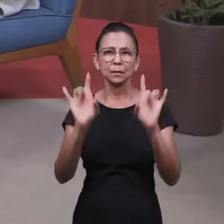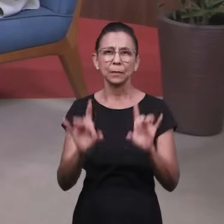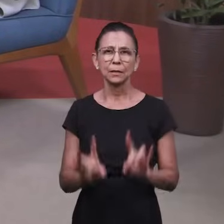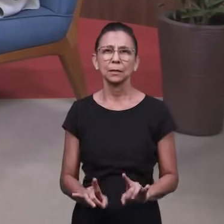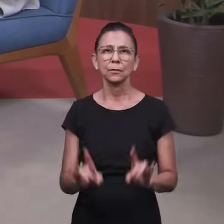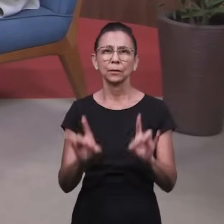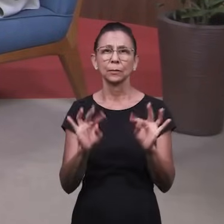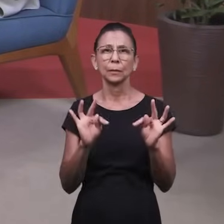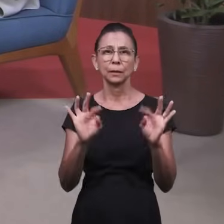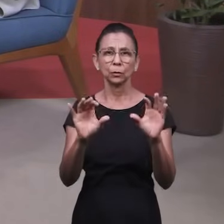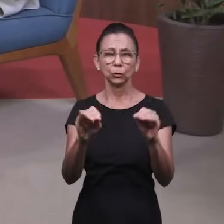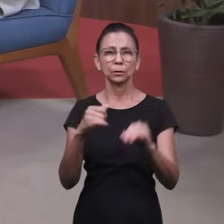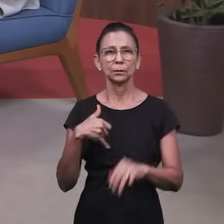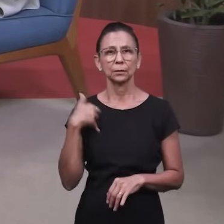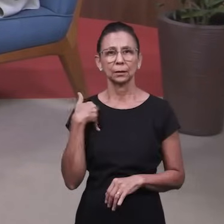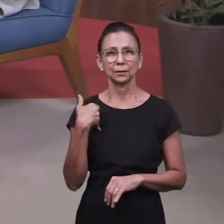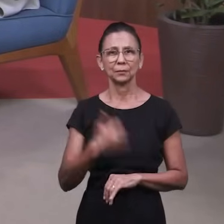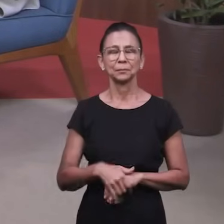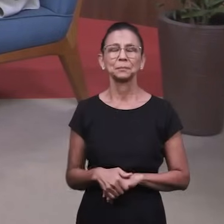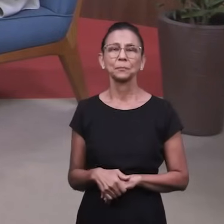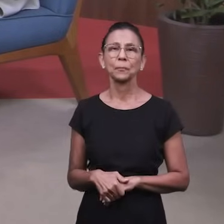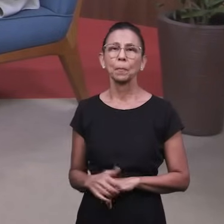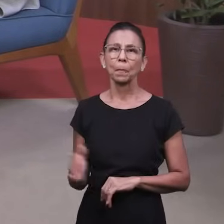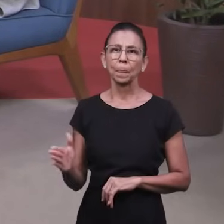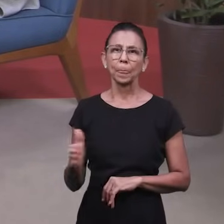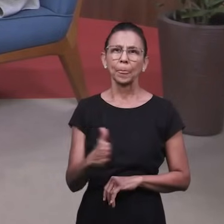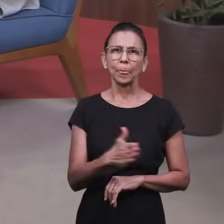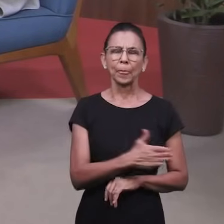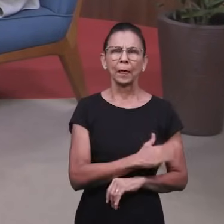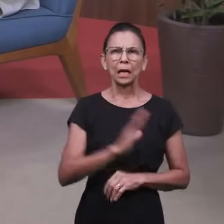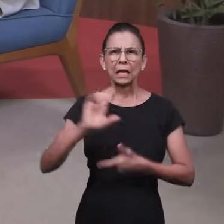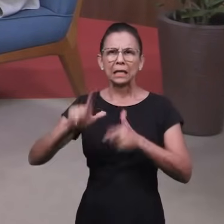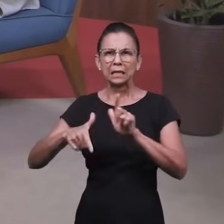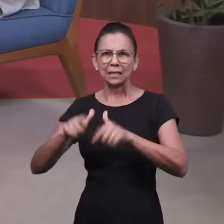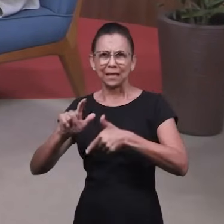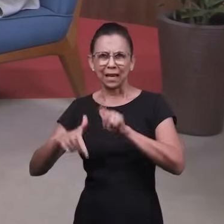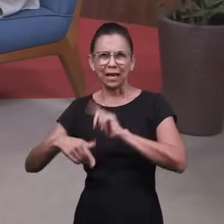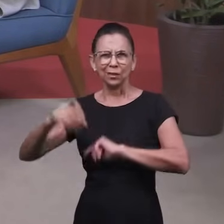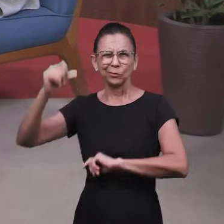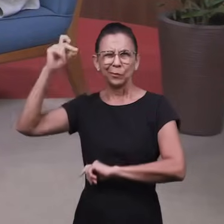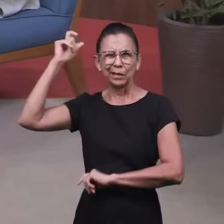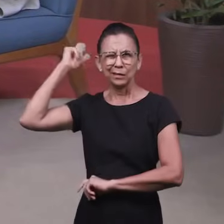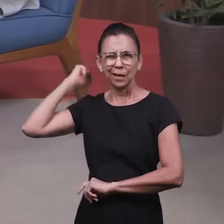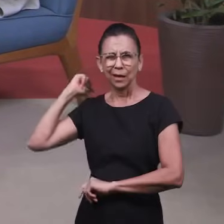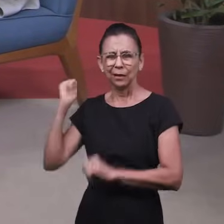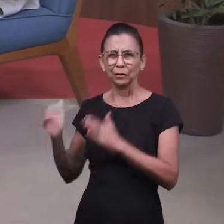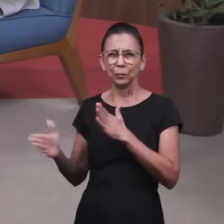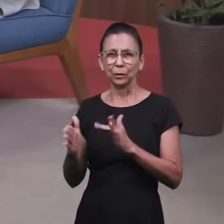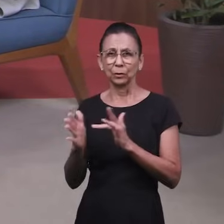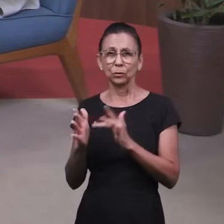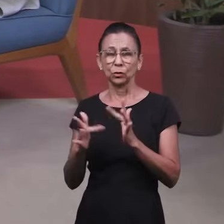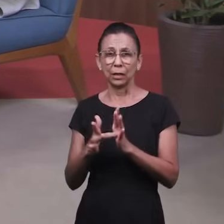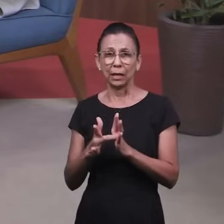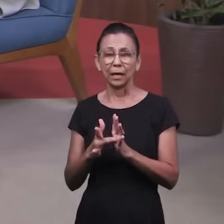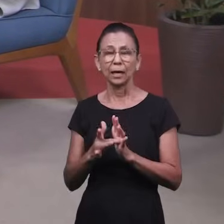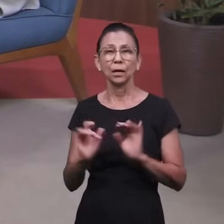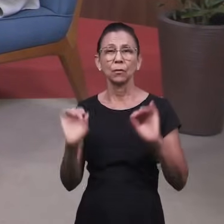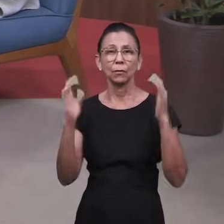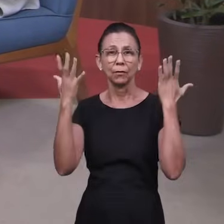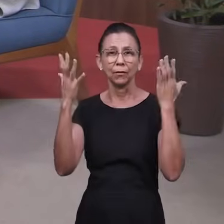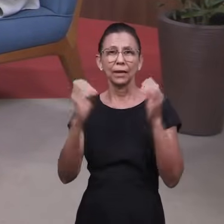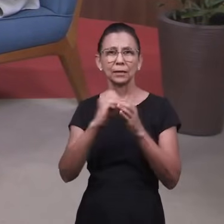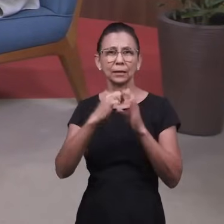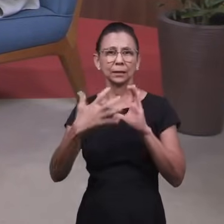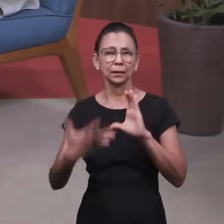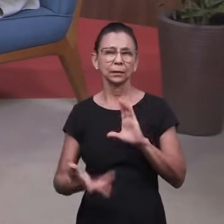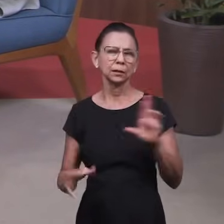linguagens para todas as idades. As festas de casamento em Israel e no tempo do Senhor Jesus tinham características